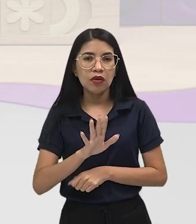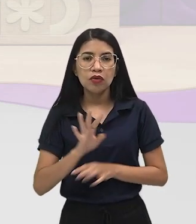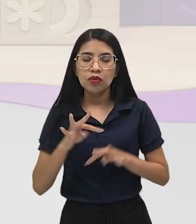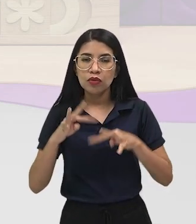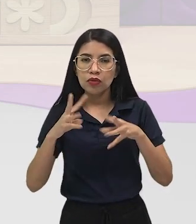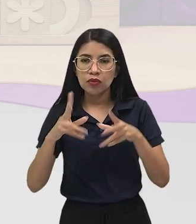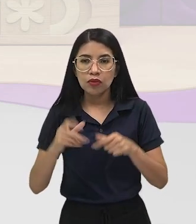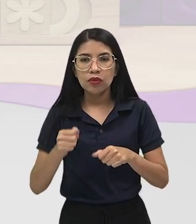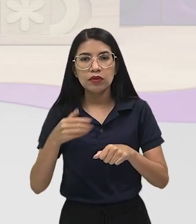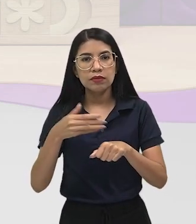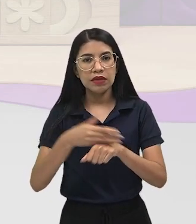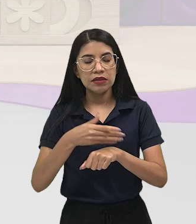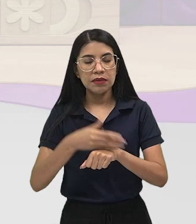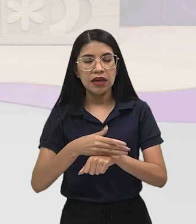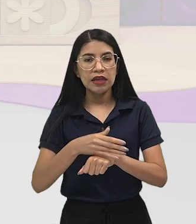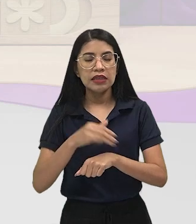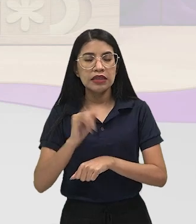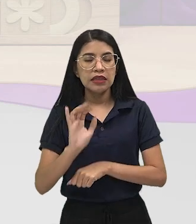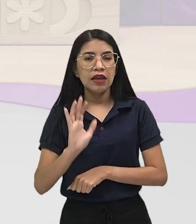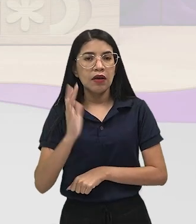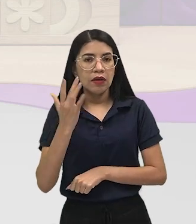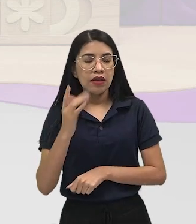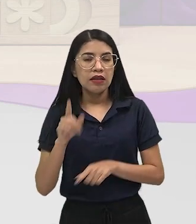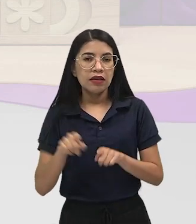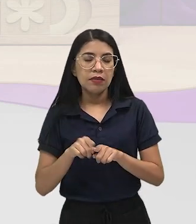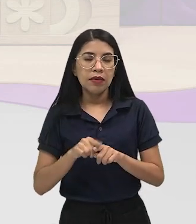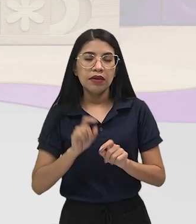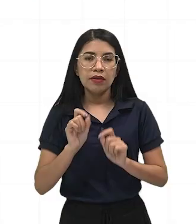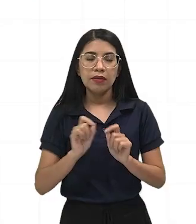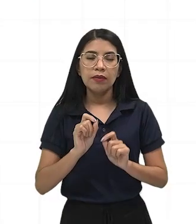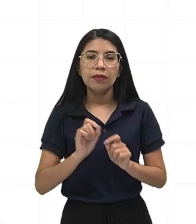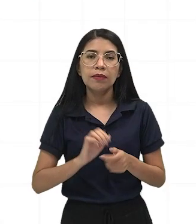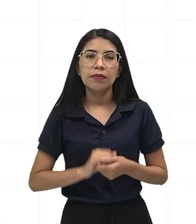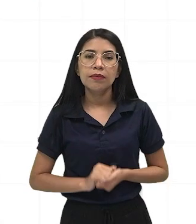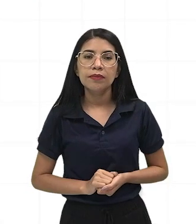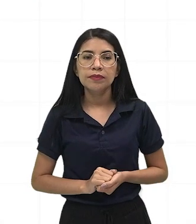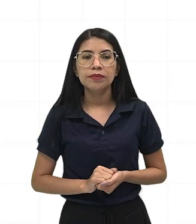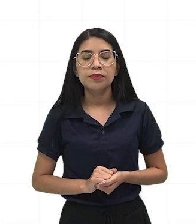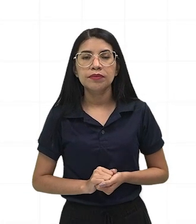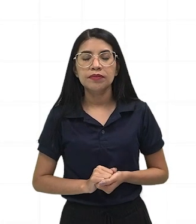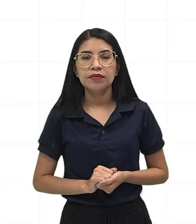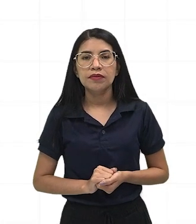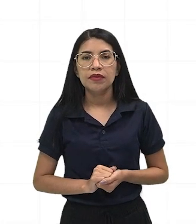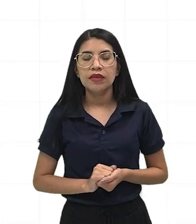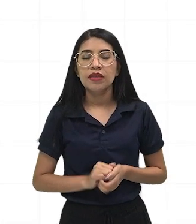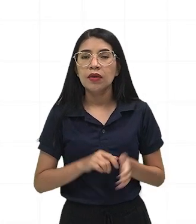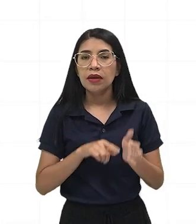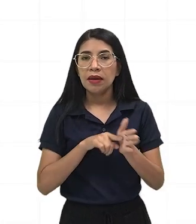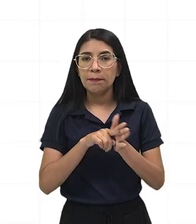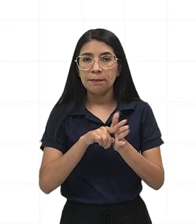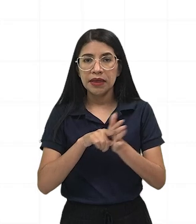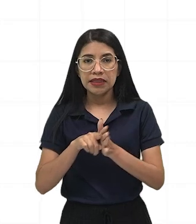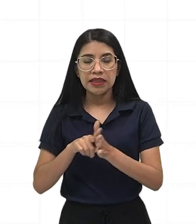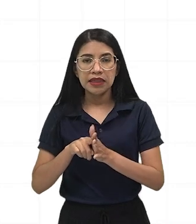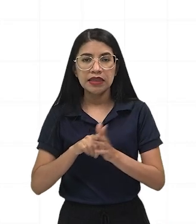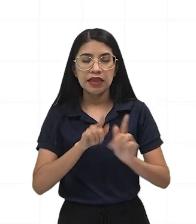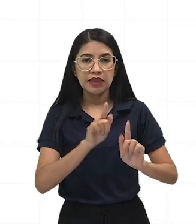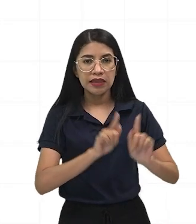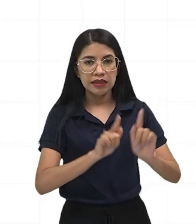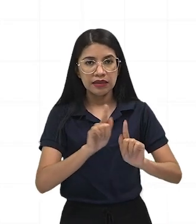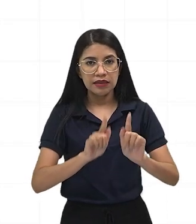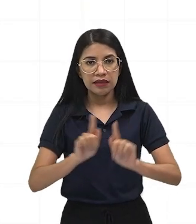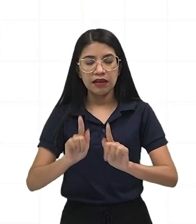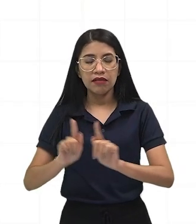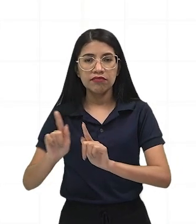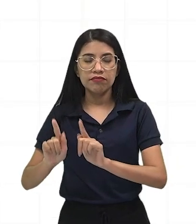de fora. Quando isso acontece, ela é chamada de, vejamos, olha, ela é chamada de pesquisa